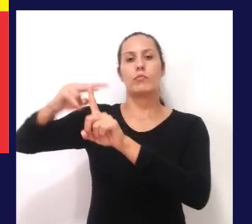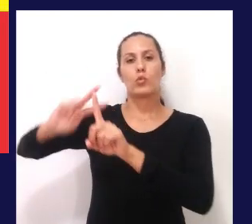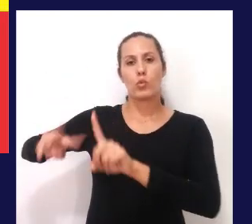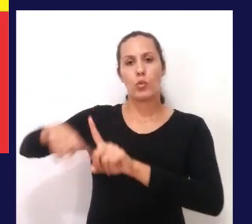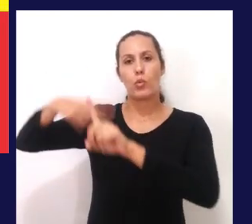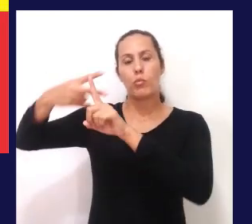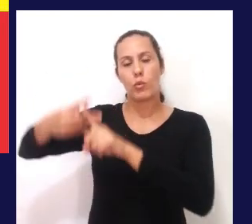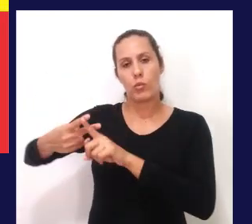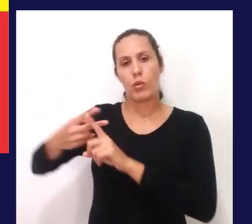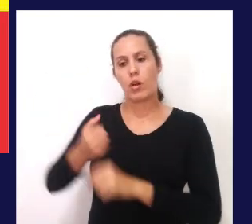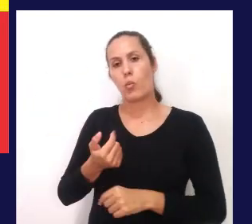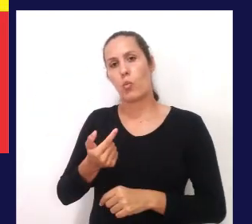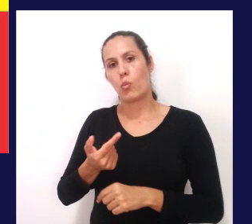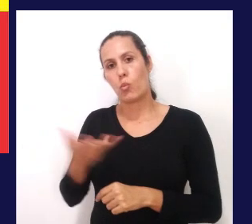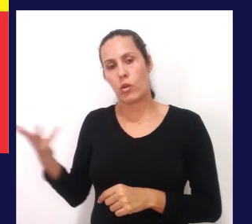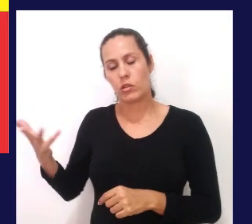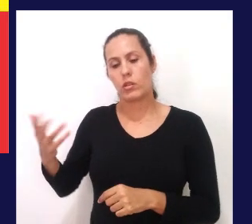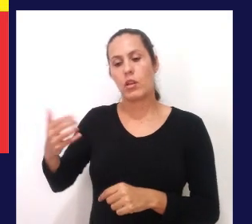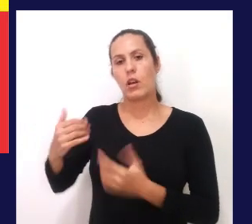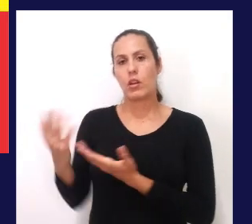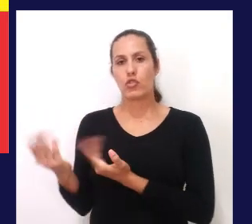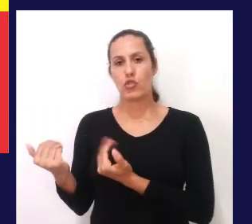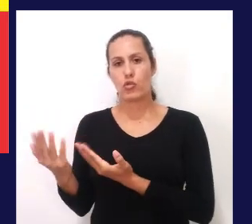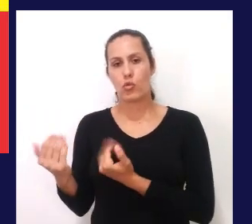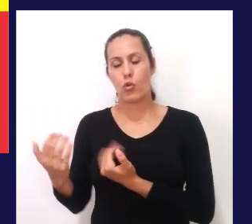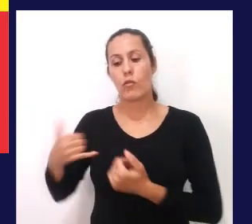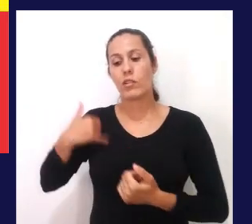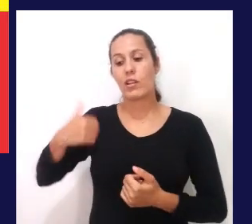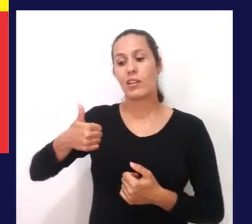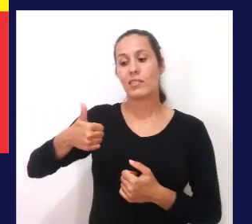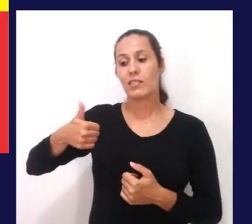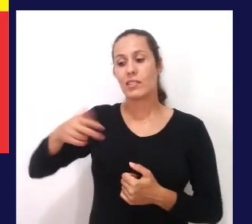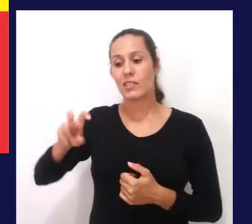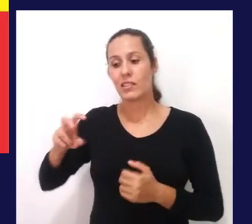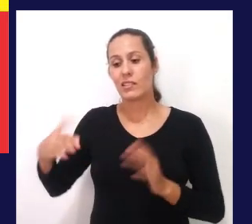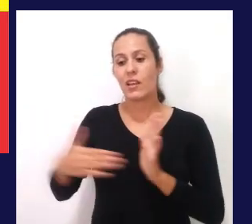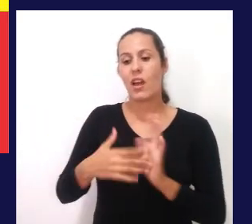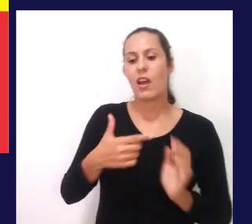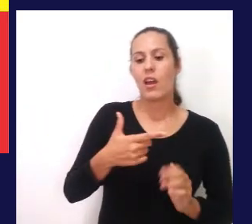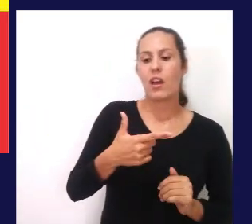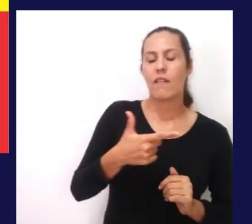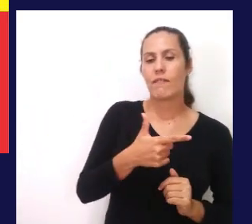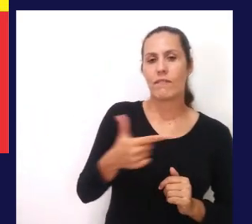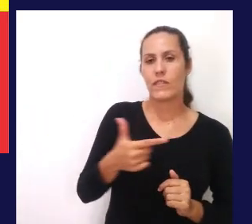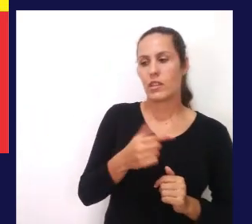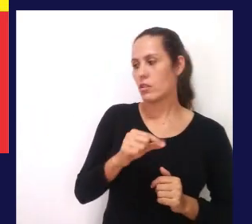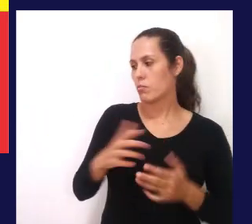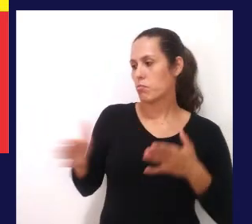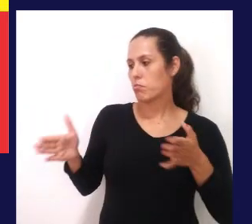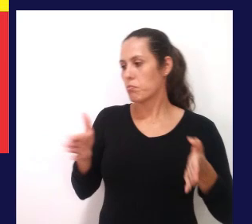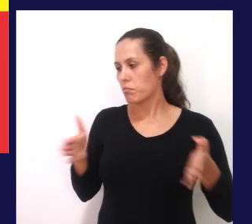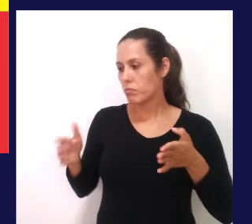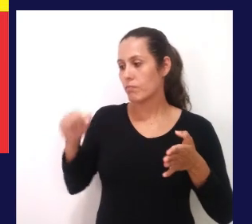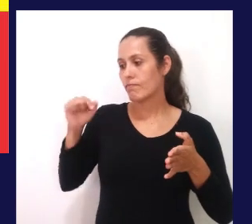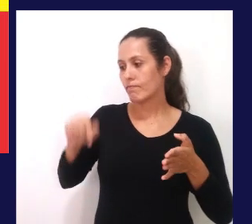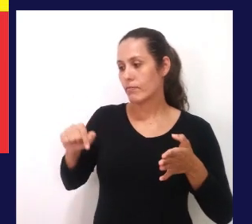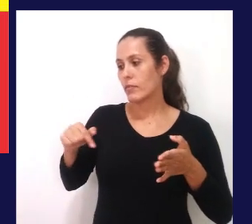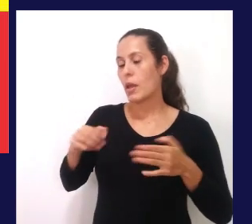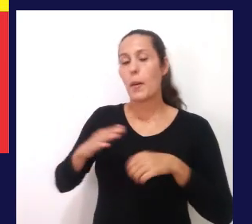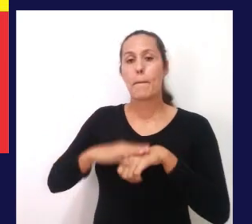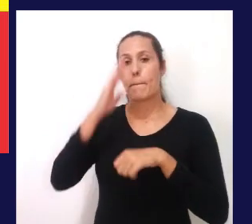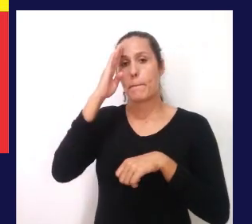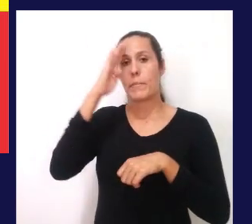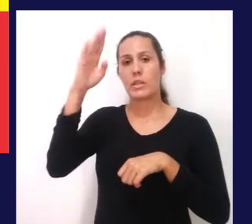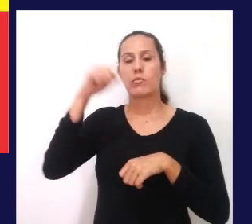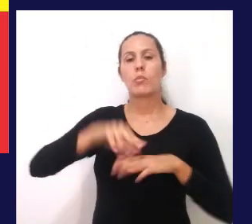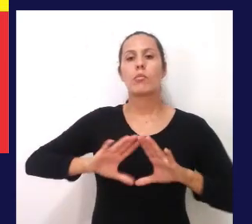a sua primeira relação sexual entre 15 e 19 anos. O início é mais precoce nos bairros que